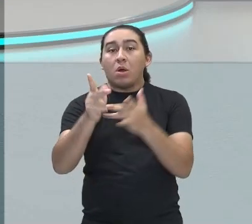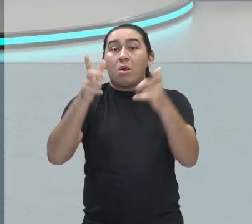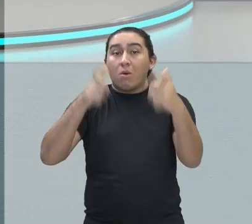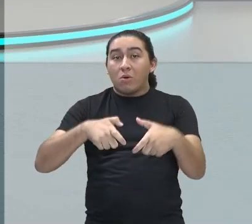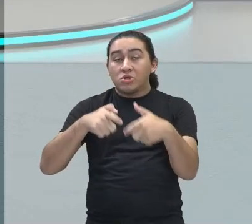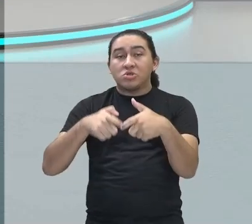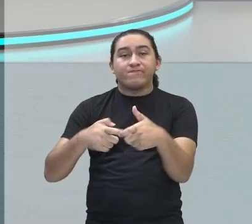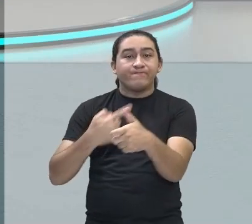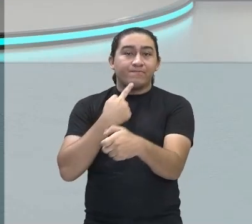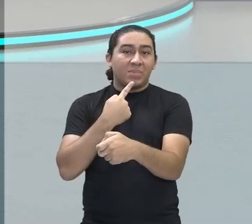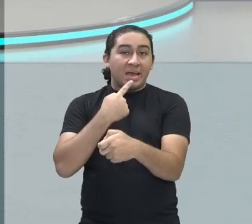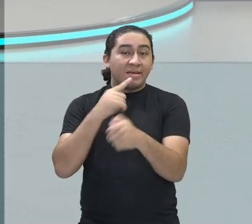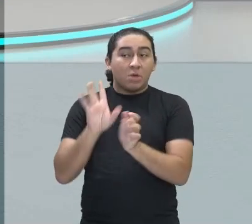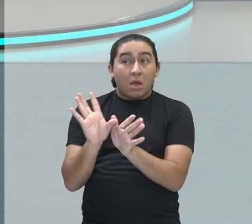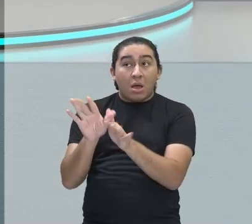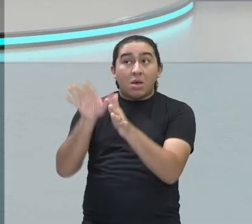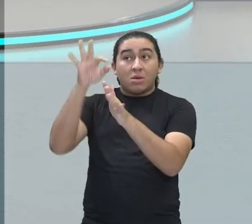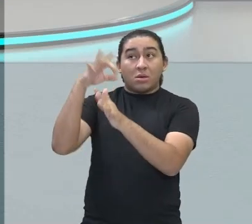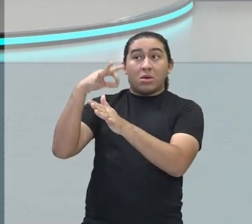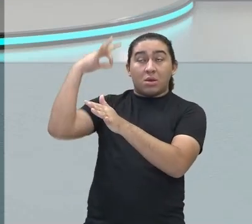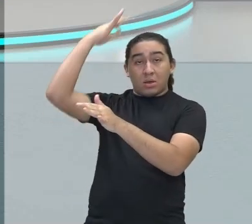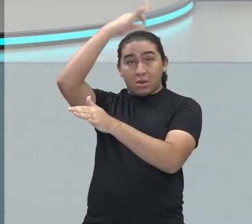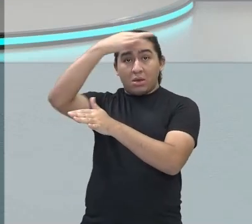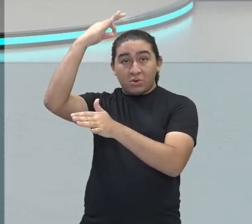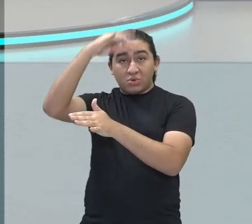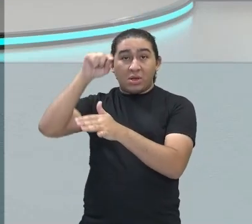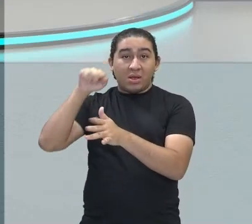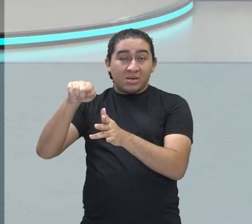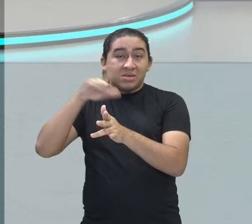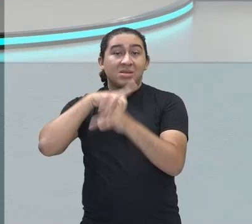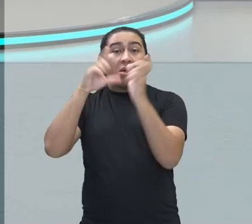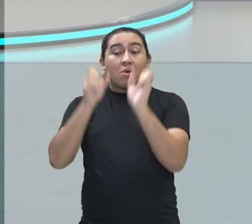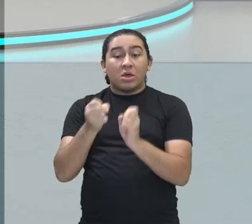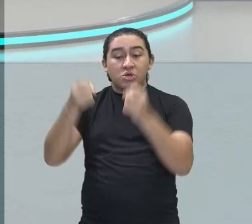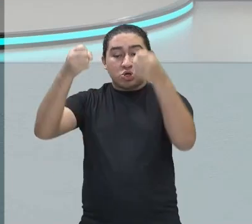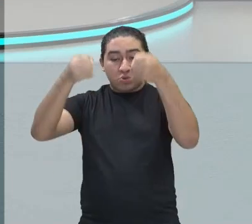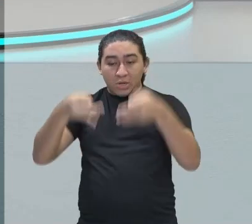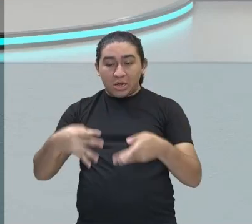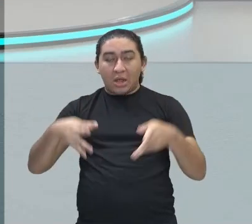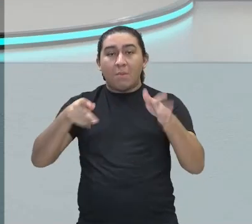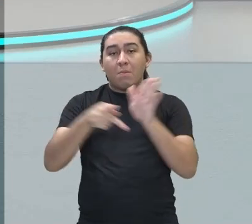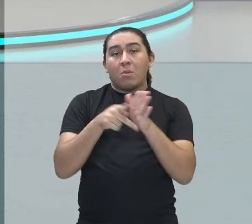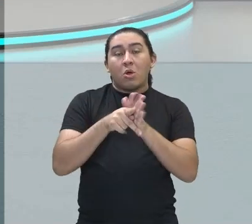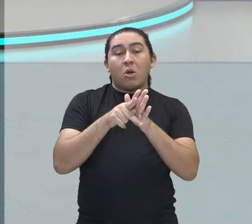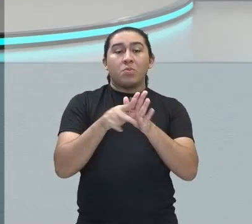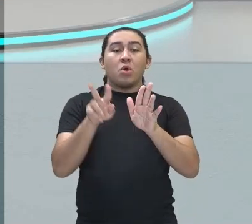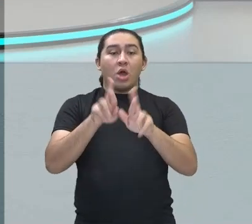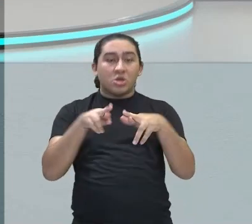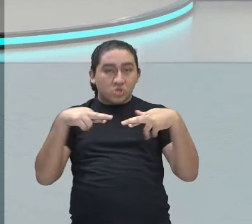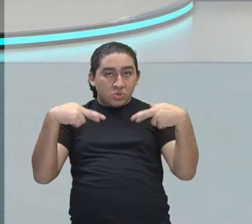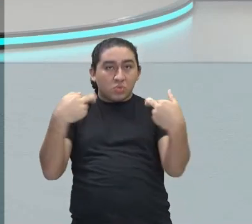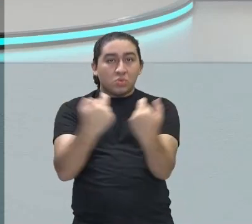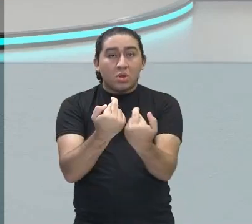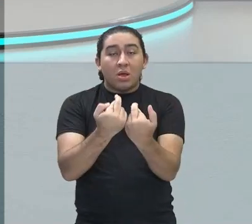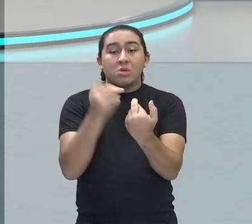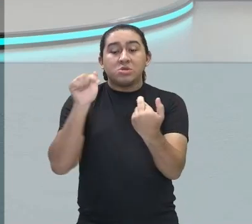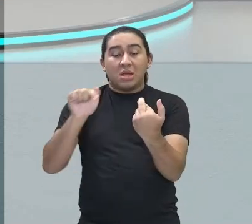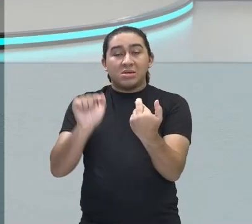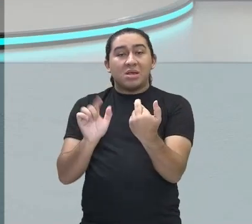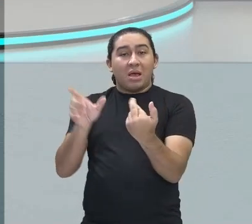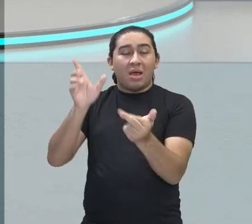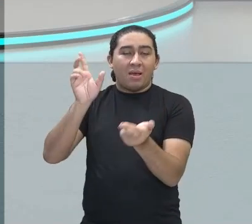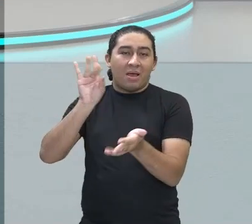dos arcanjos, enquanto estes vão expondo os rituais da eternidade personificada. Olha